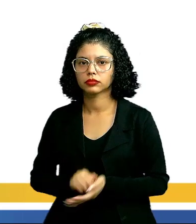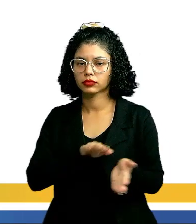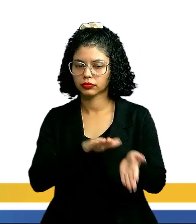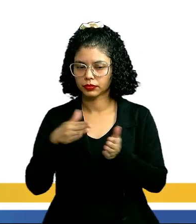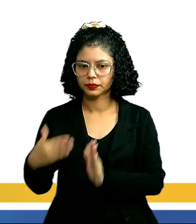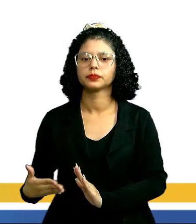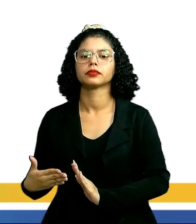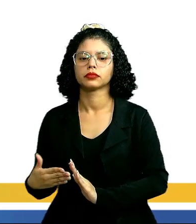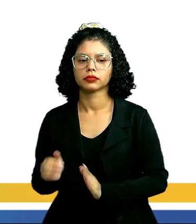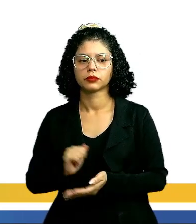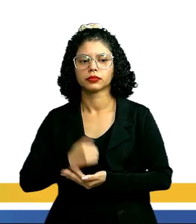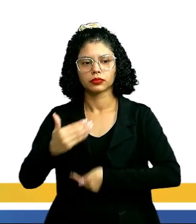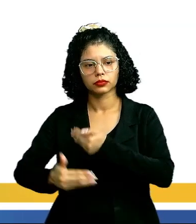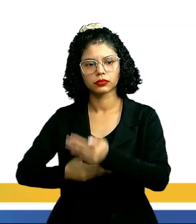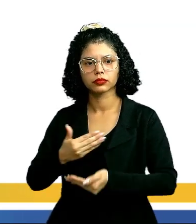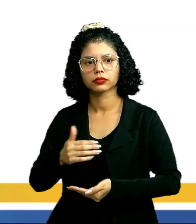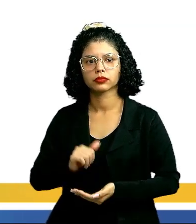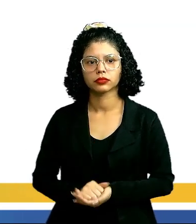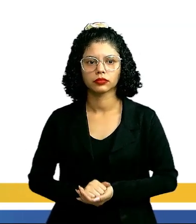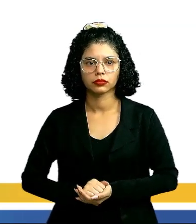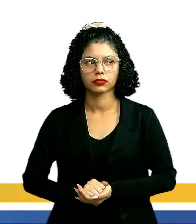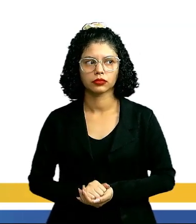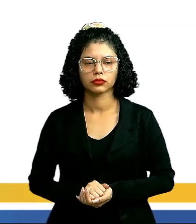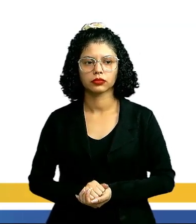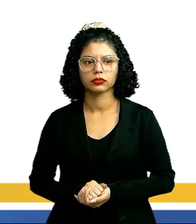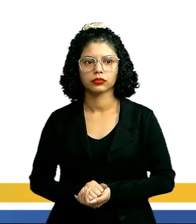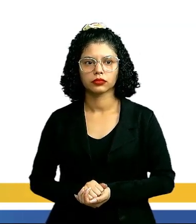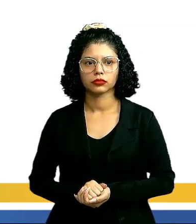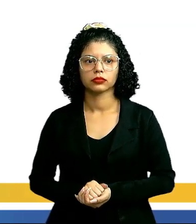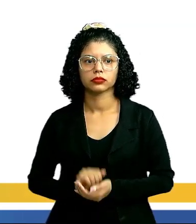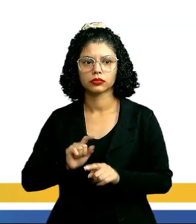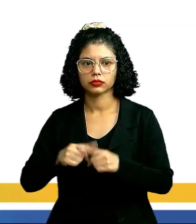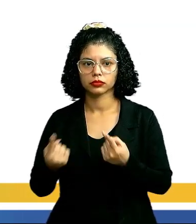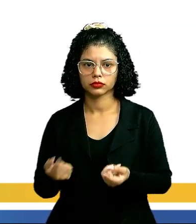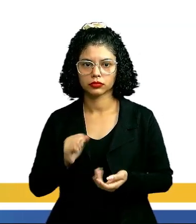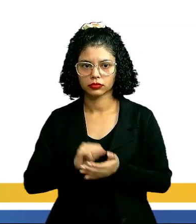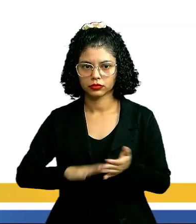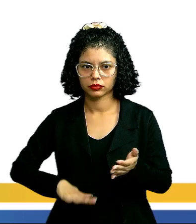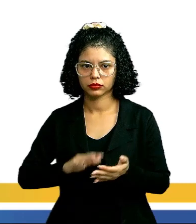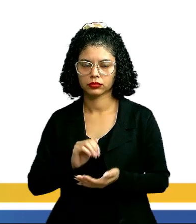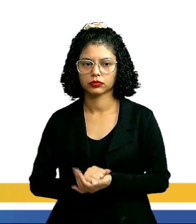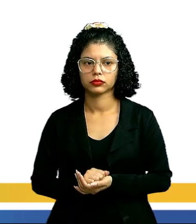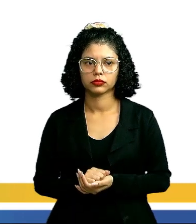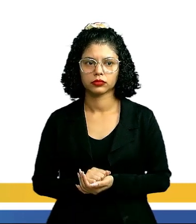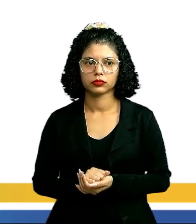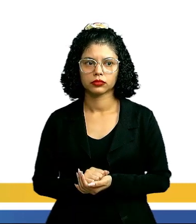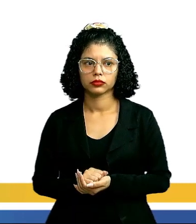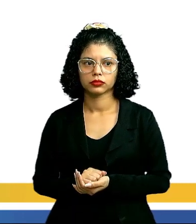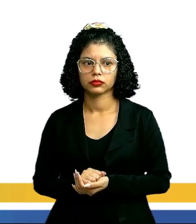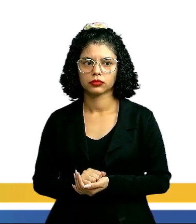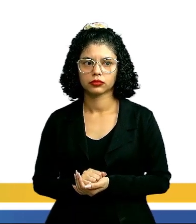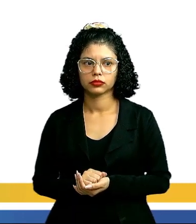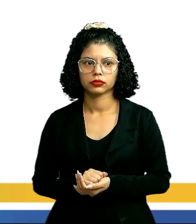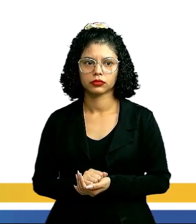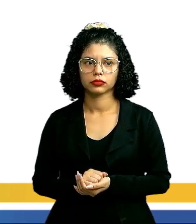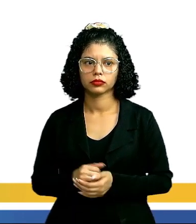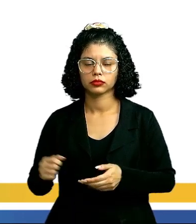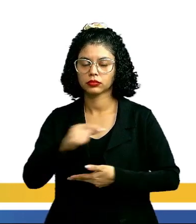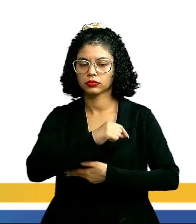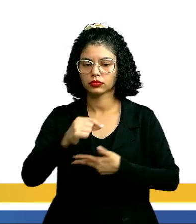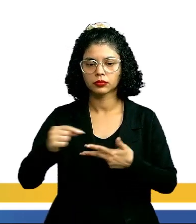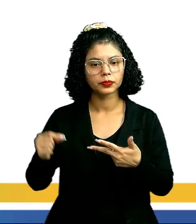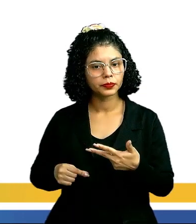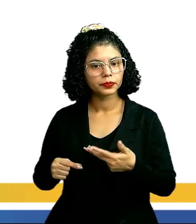parte aí do desenvolvimento. Vamos para mais uma. De novo, a prova Enem